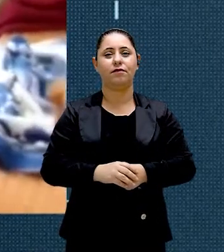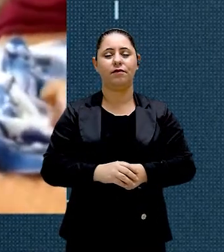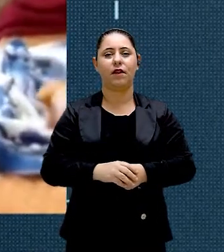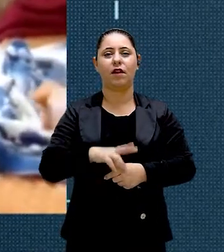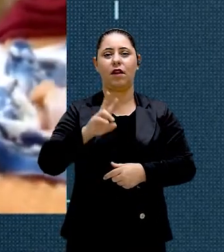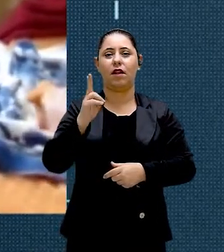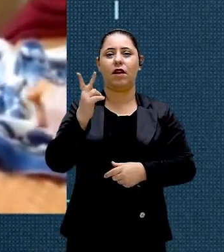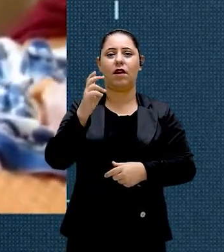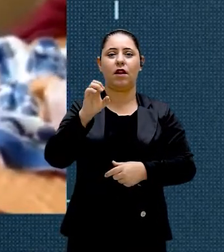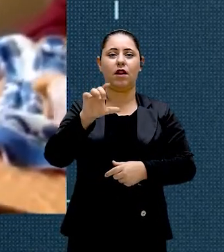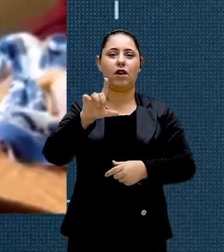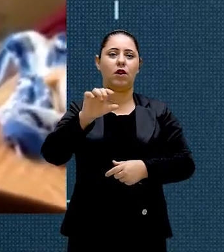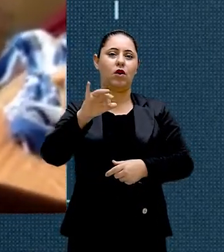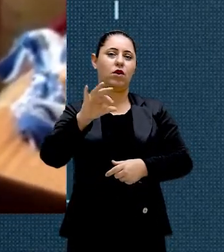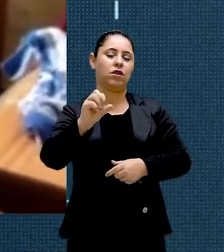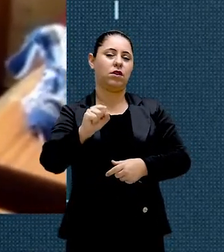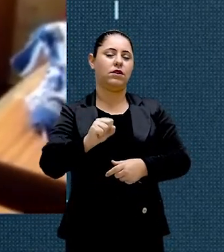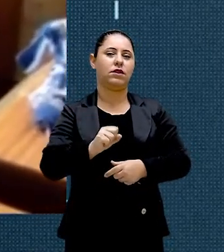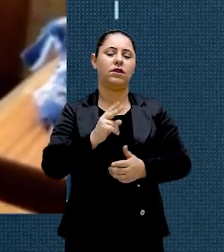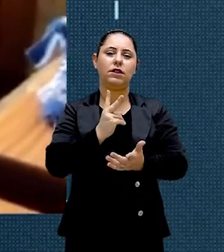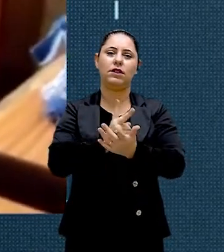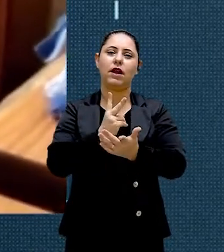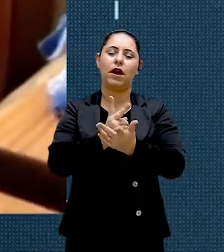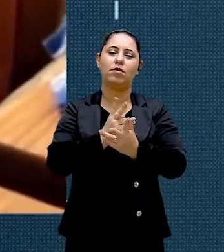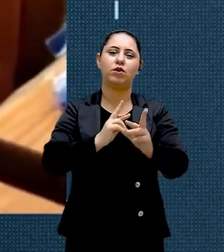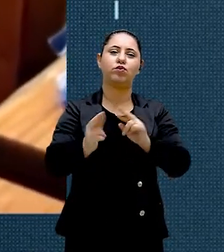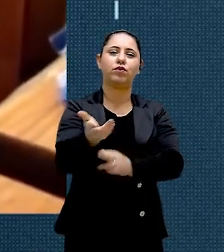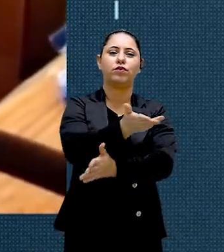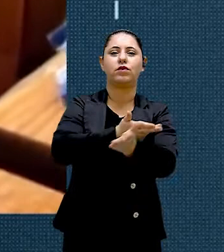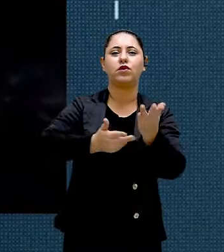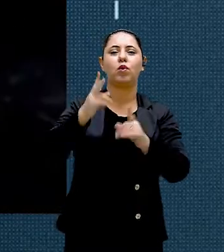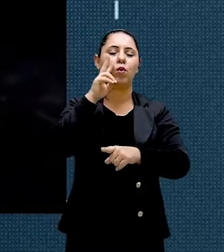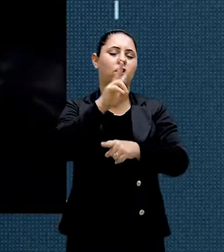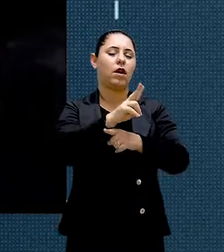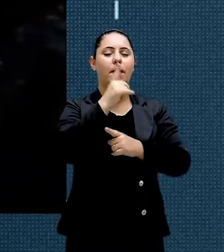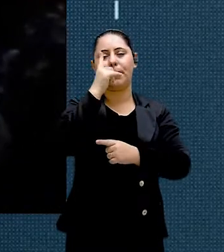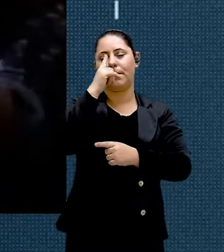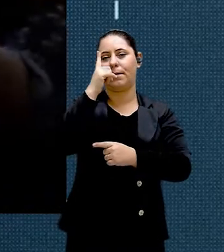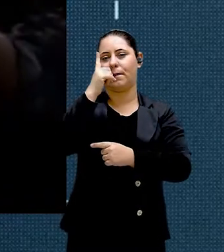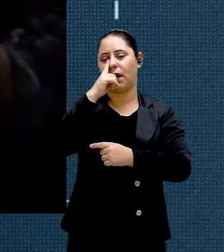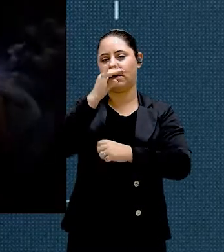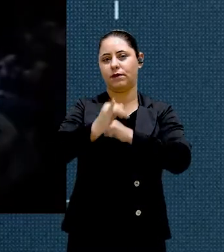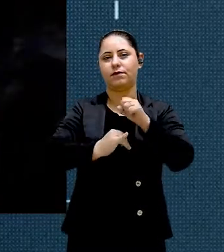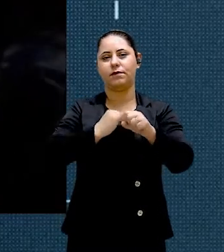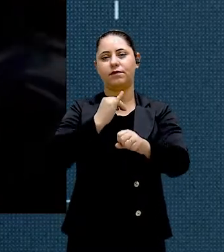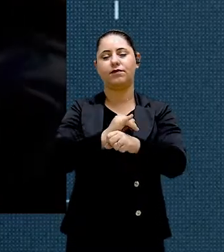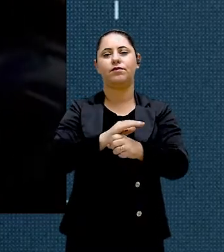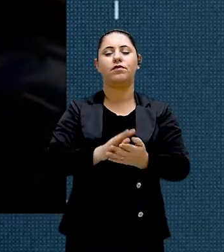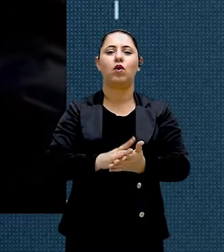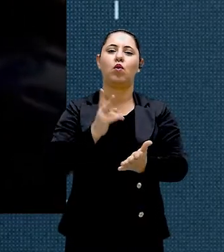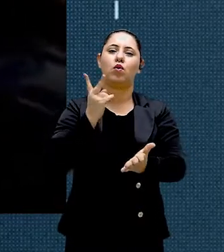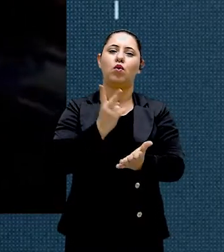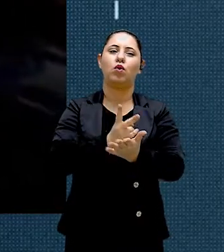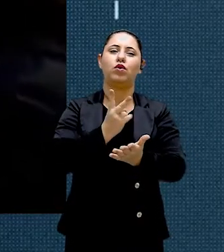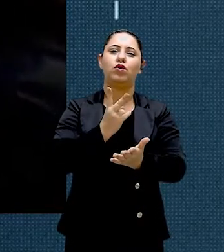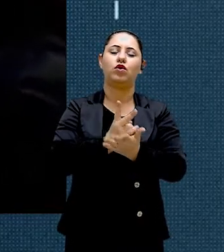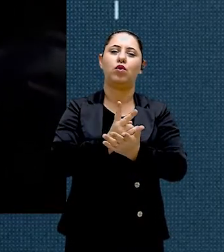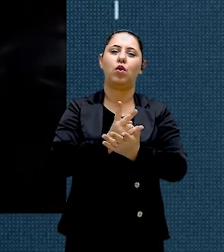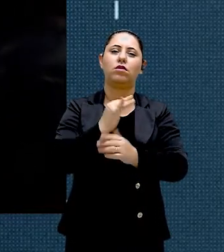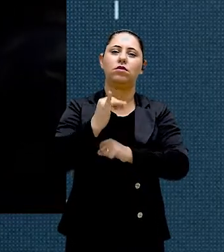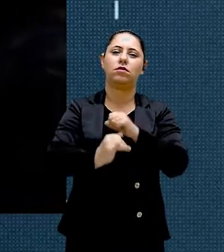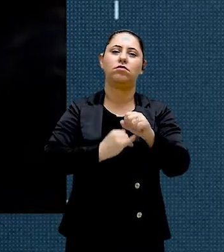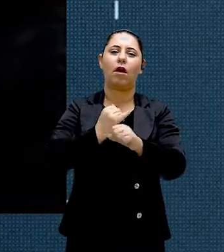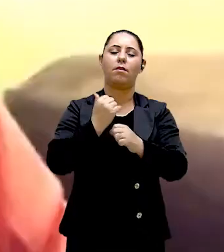sempre compartilhou a experiência dos cuidados com a mãe na internet, continuou na rede, sendo apoio para